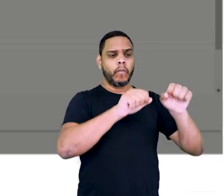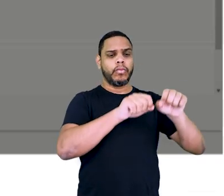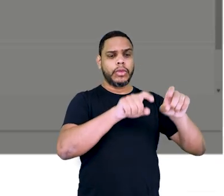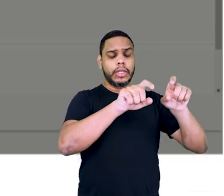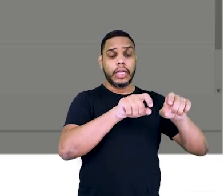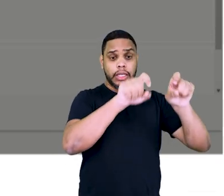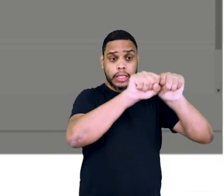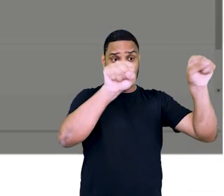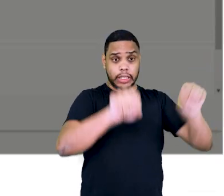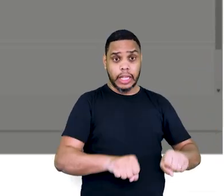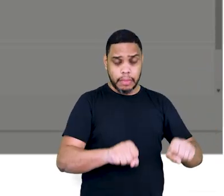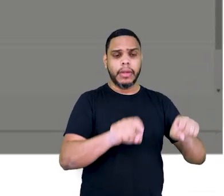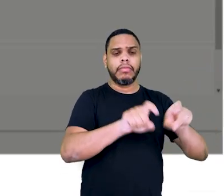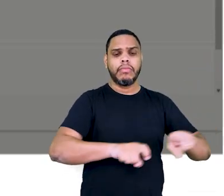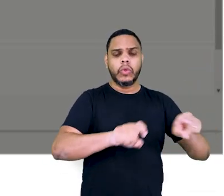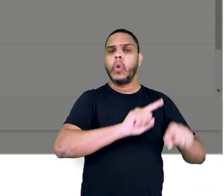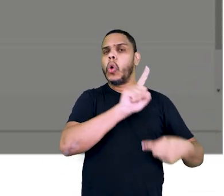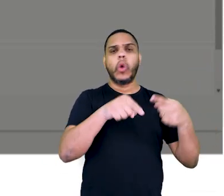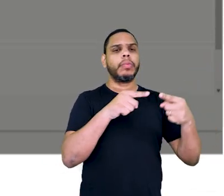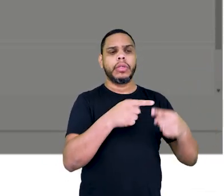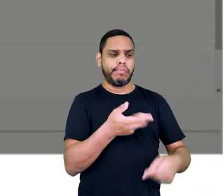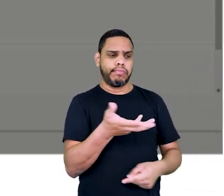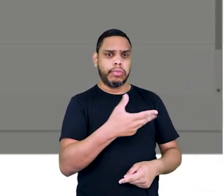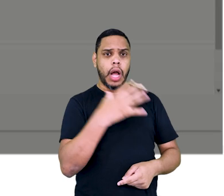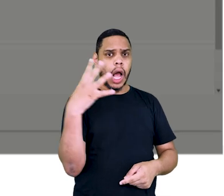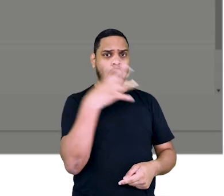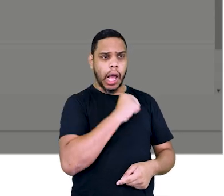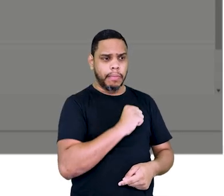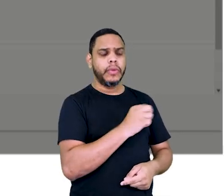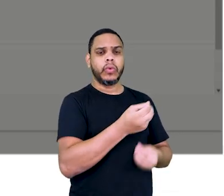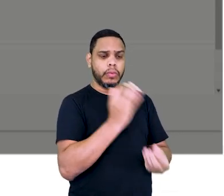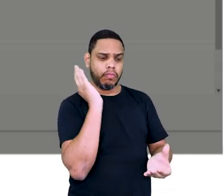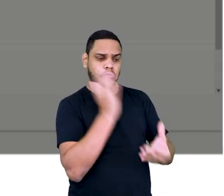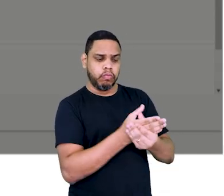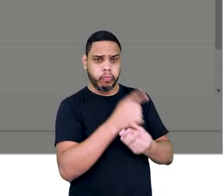e que promete acelerar sobremaneira o processo